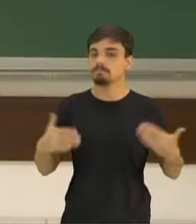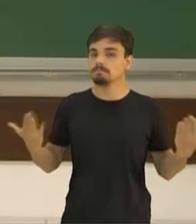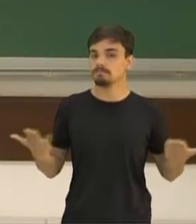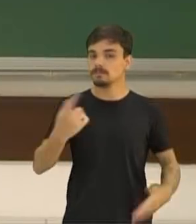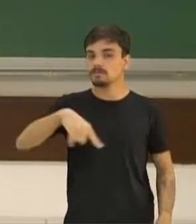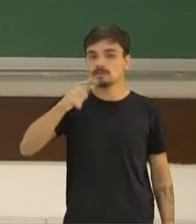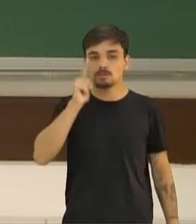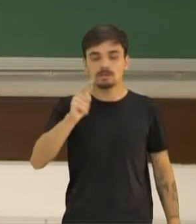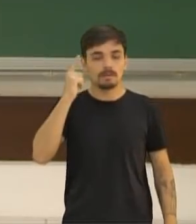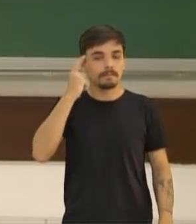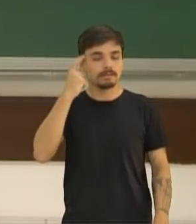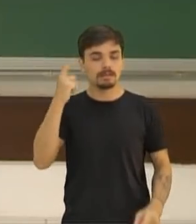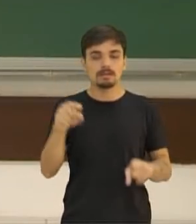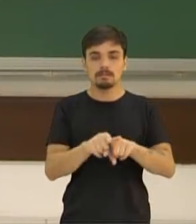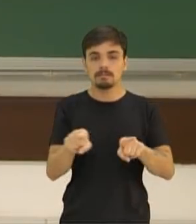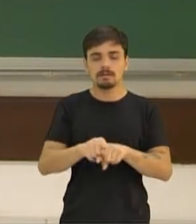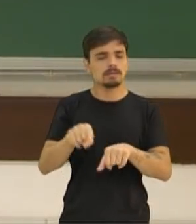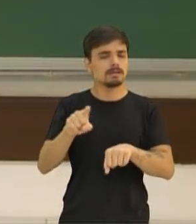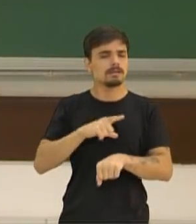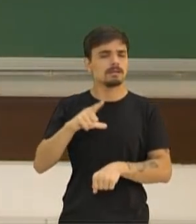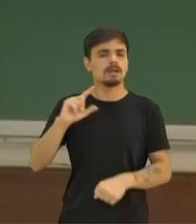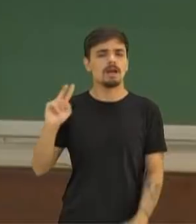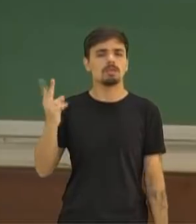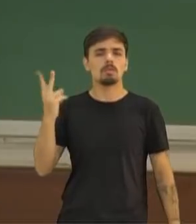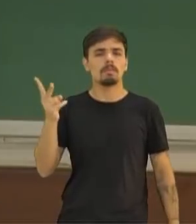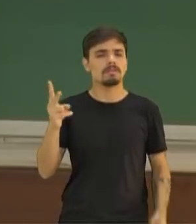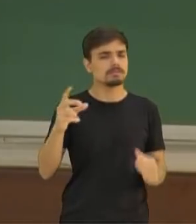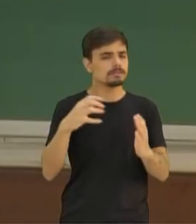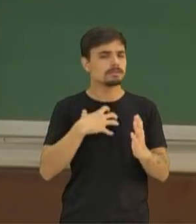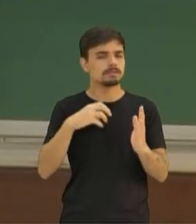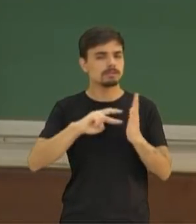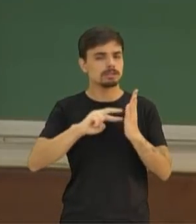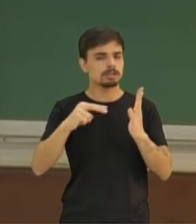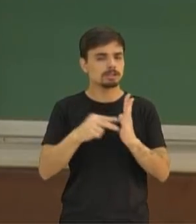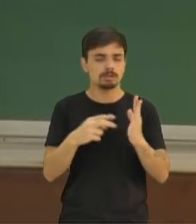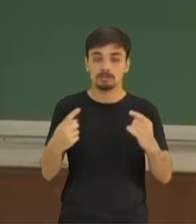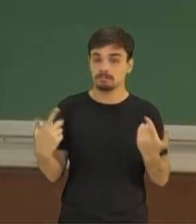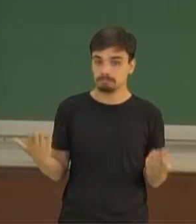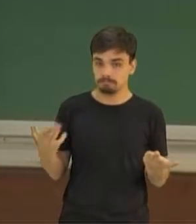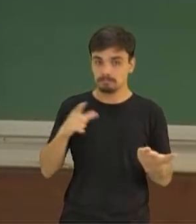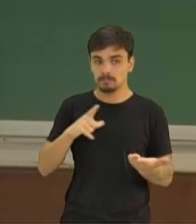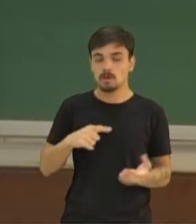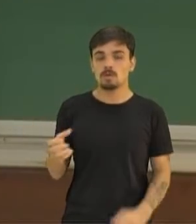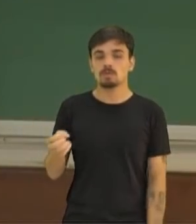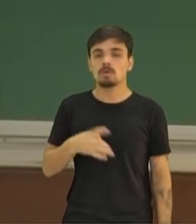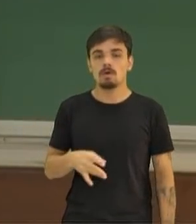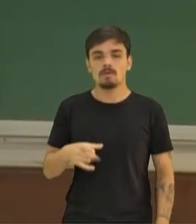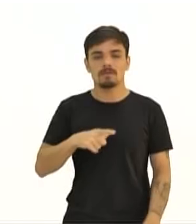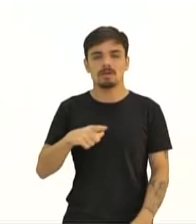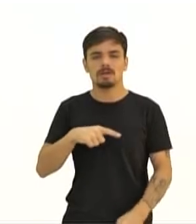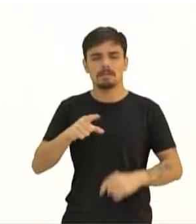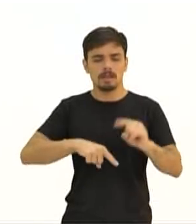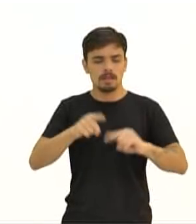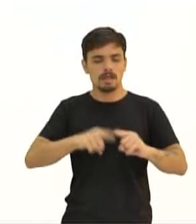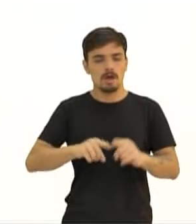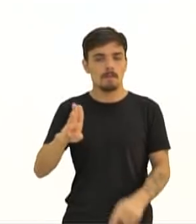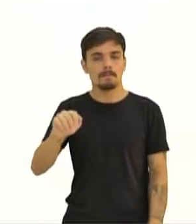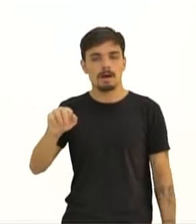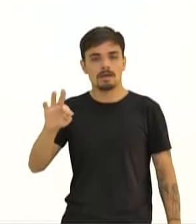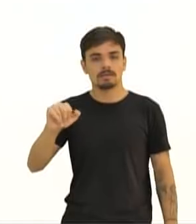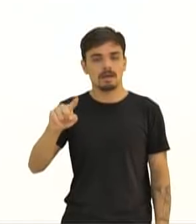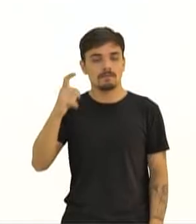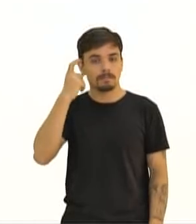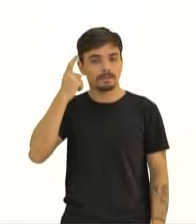Então, conseguiram pensar aí nesse duplo sentido? Olha o que diz o anúncio. Nova linha Batavo Pense Light. Mais de